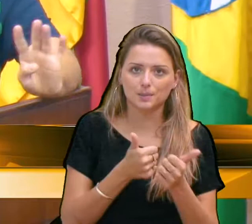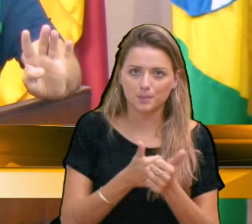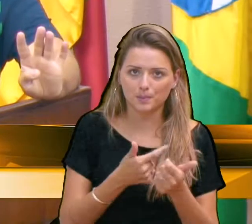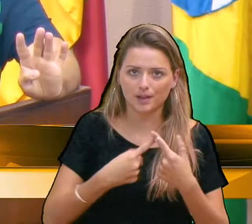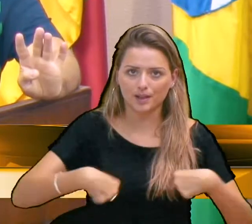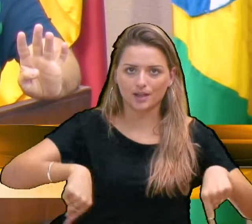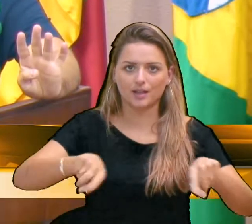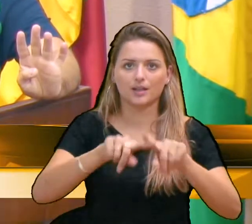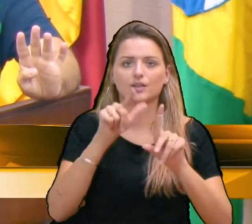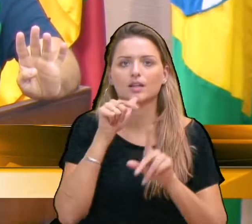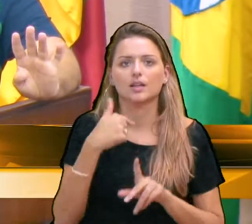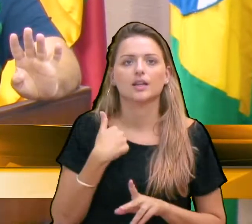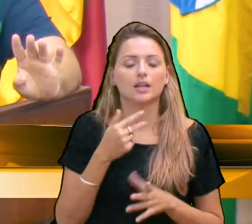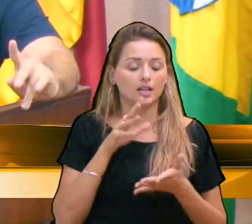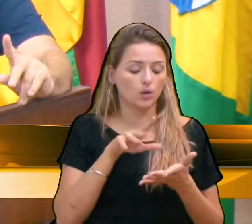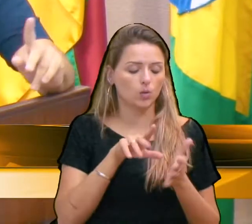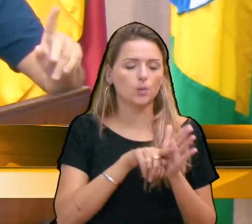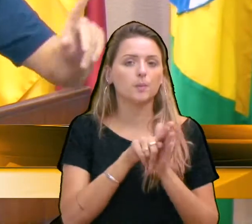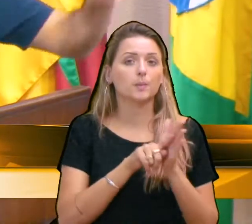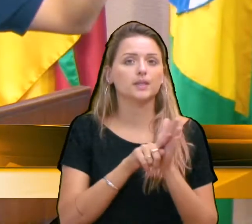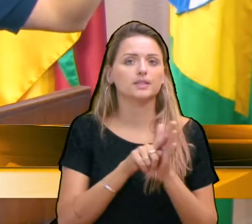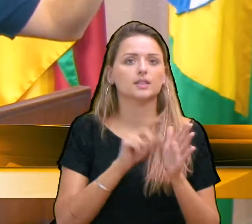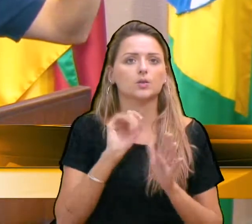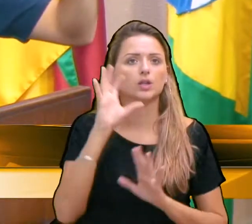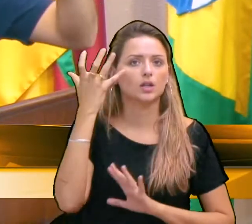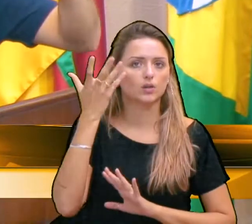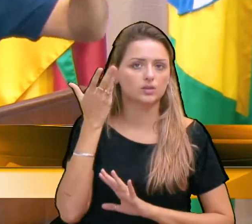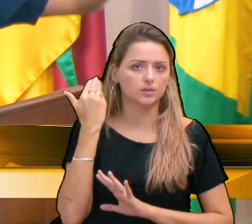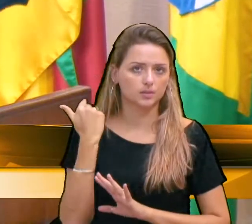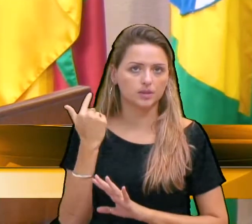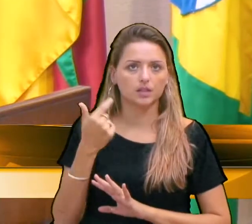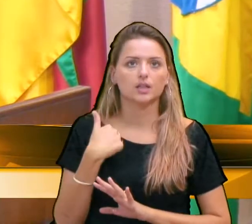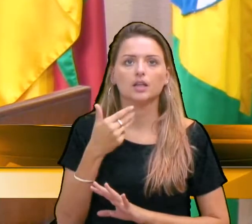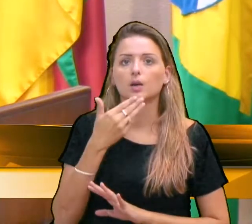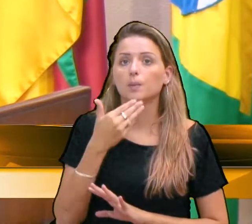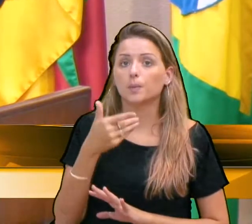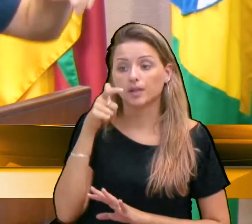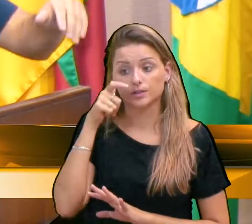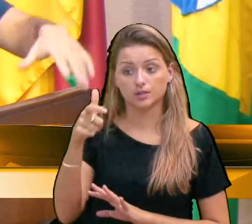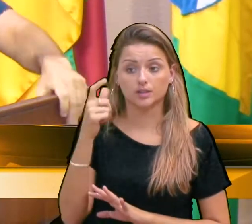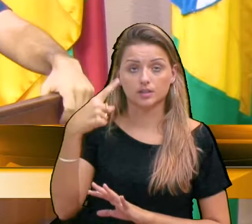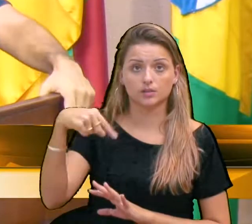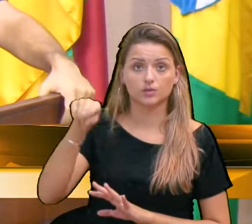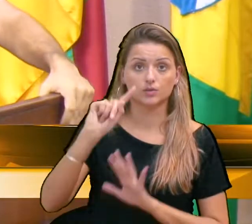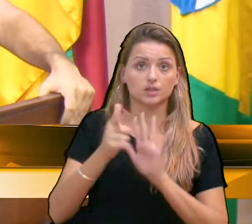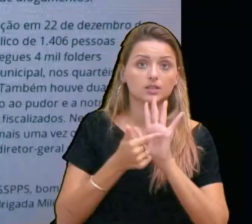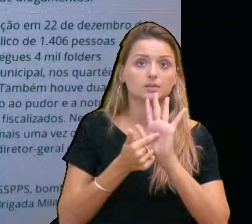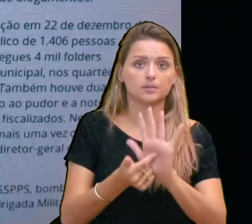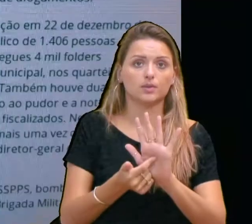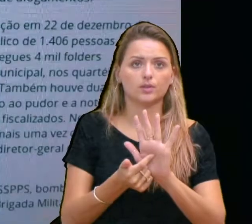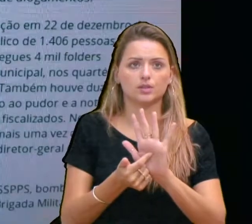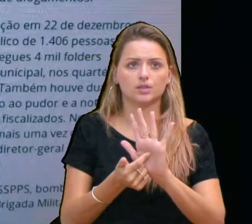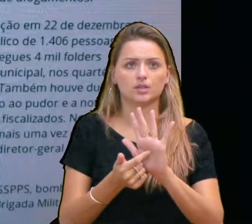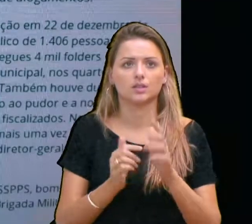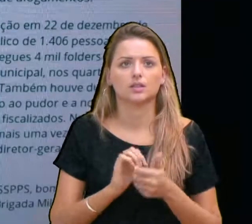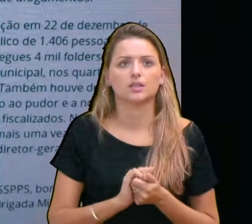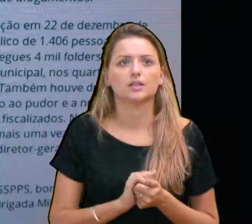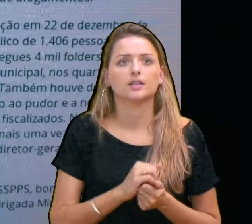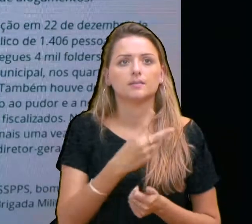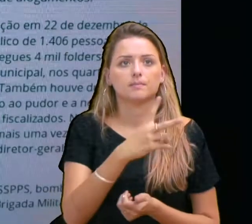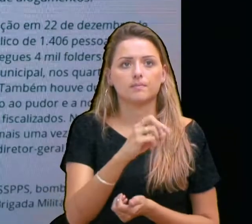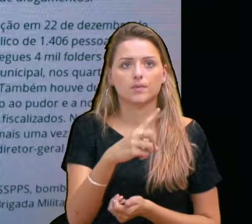da administração passada. Eu peço a atenção de vocês e a TV Câmara que mostre, por favor. No ano